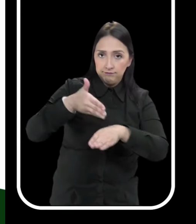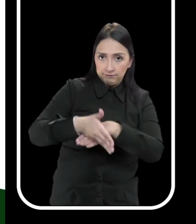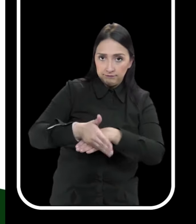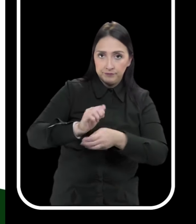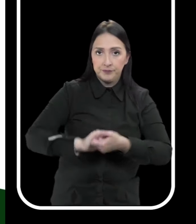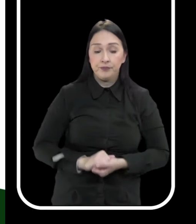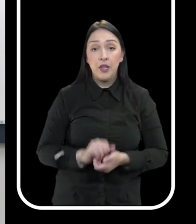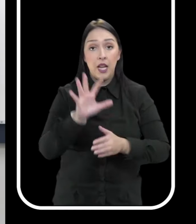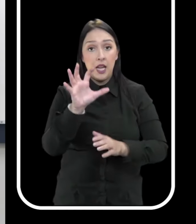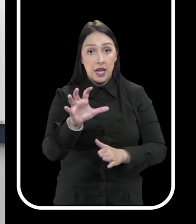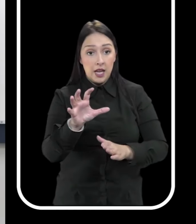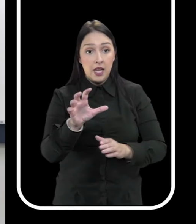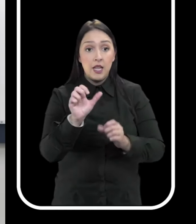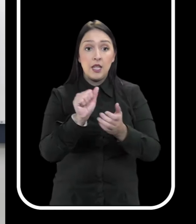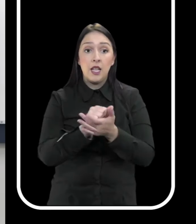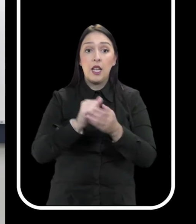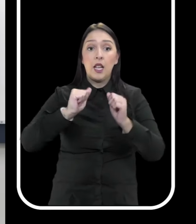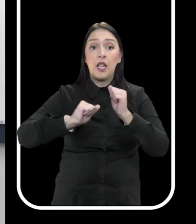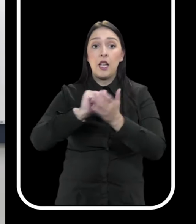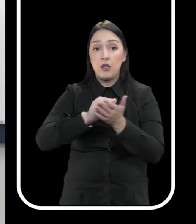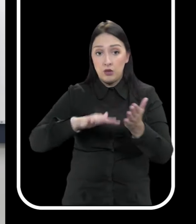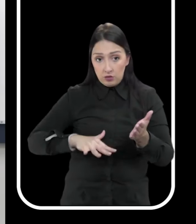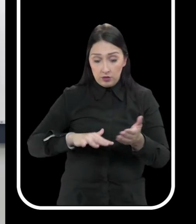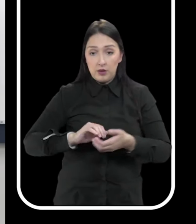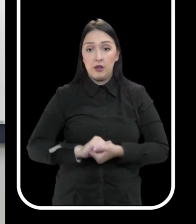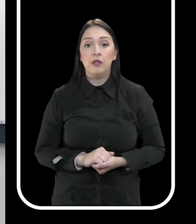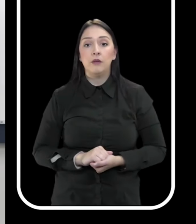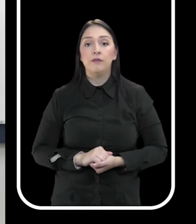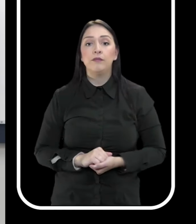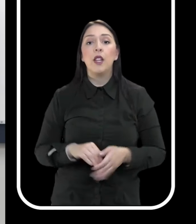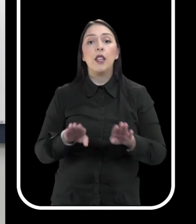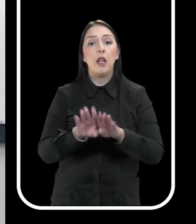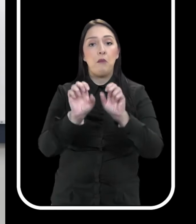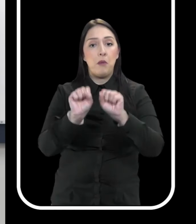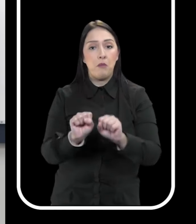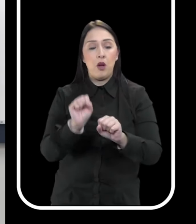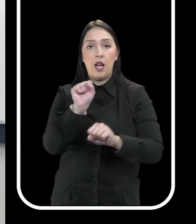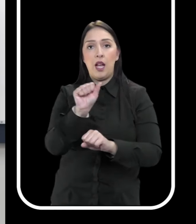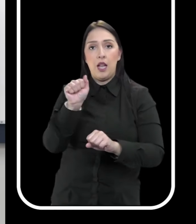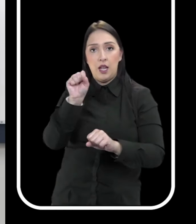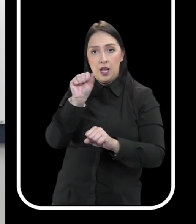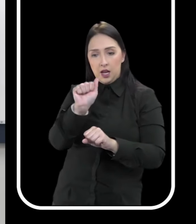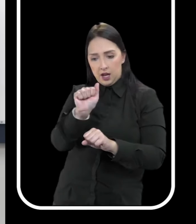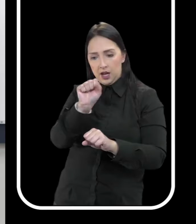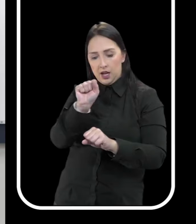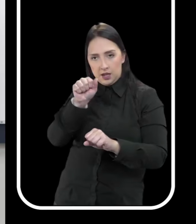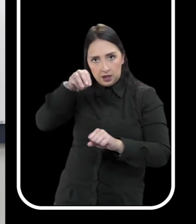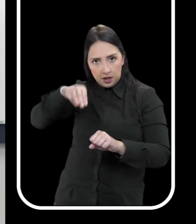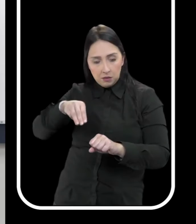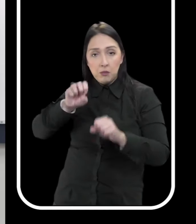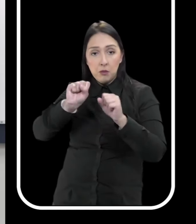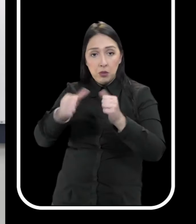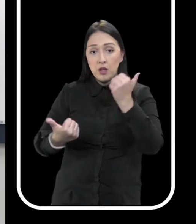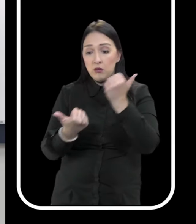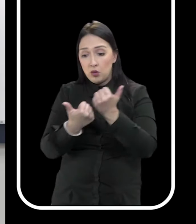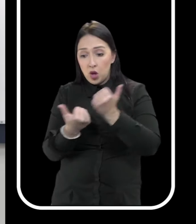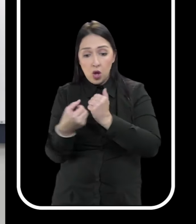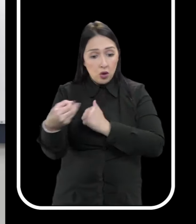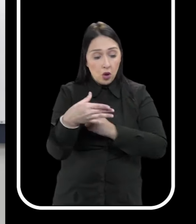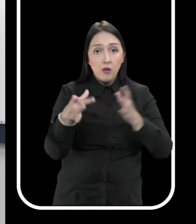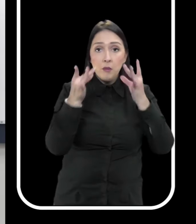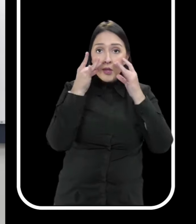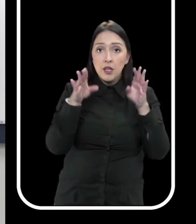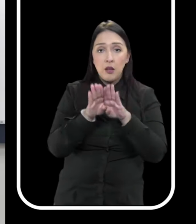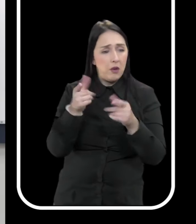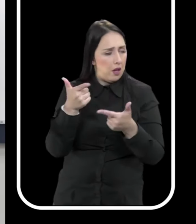frequência. Essas atividades síncronas mediadas também podem ser substituídas por novas